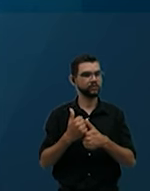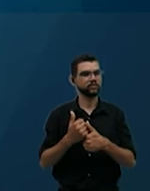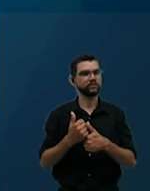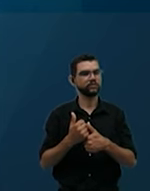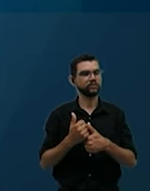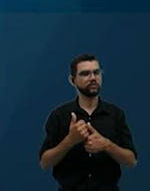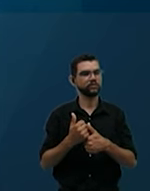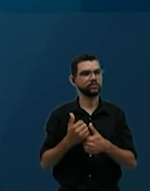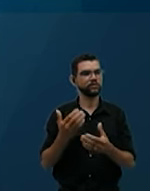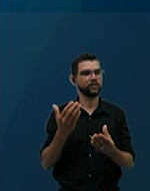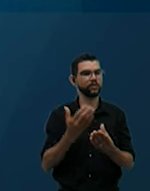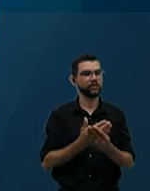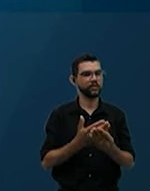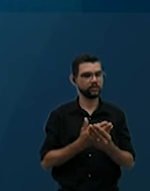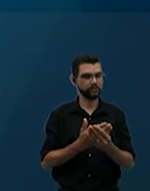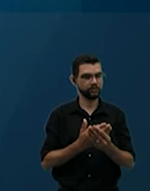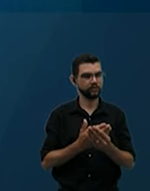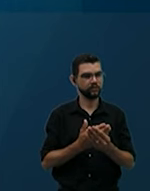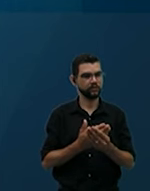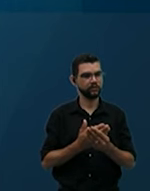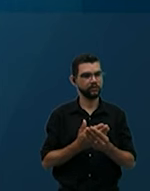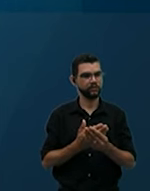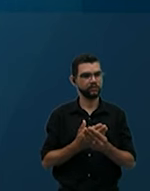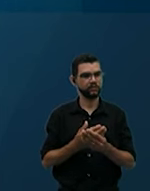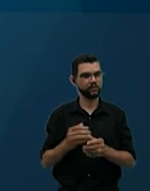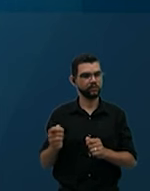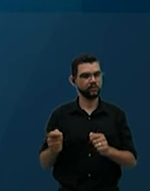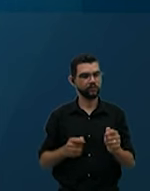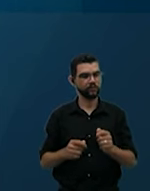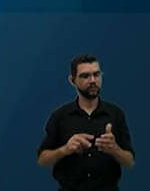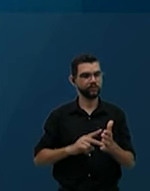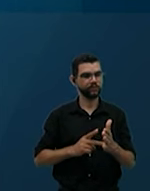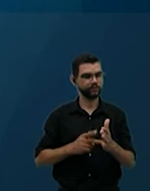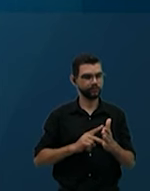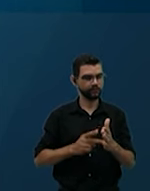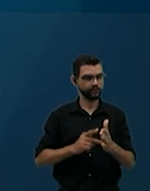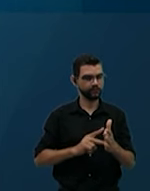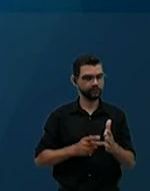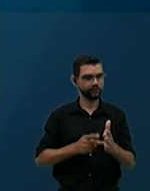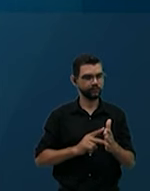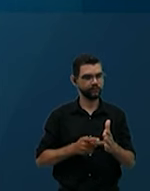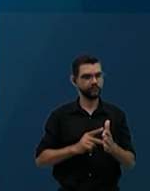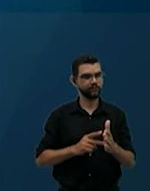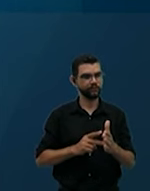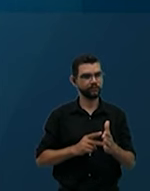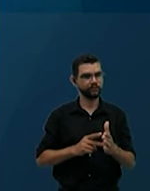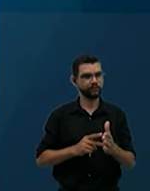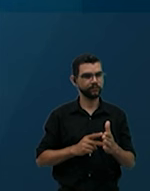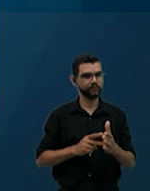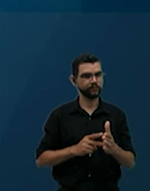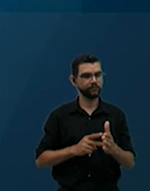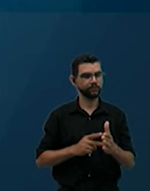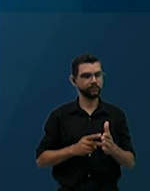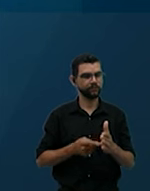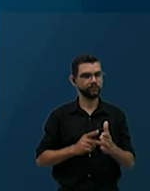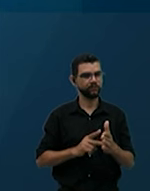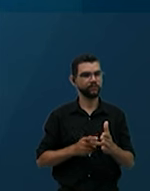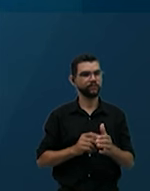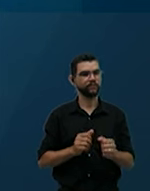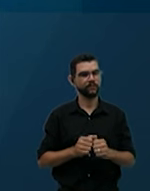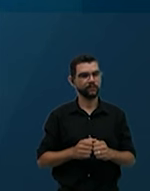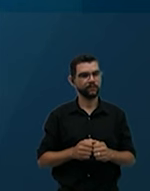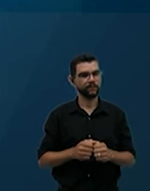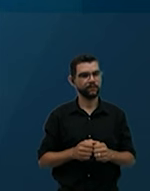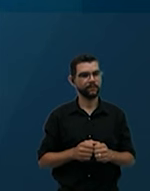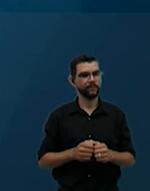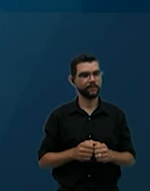pelos sindicatos. E é nesse sentido que defendemos que a ação movida por sindicato, ela abarca toda a